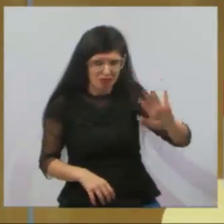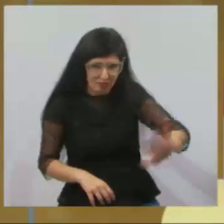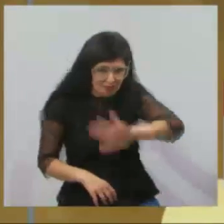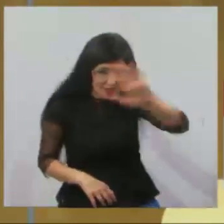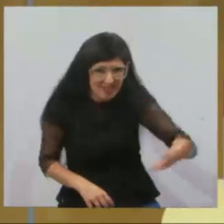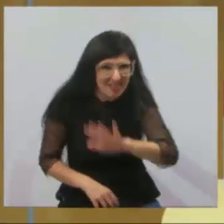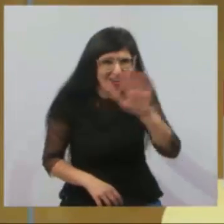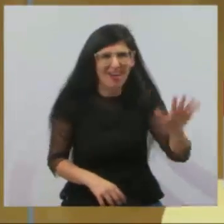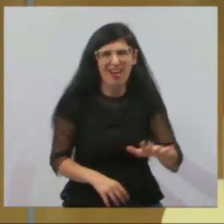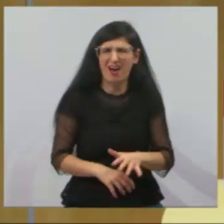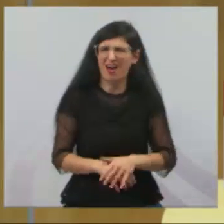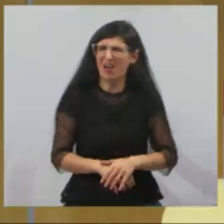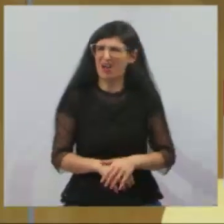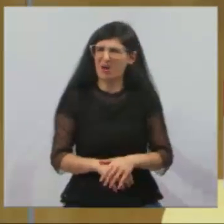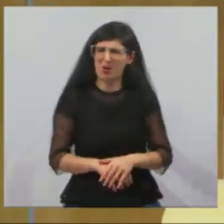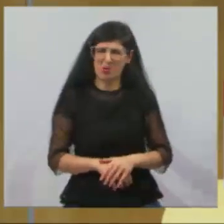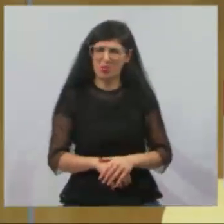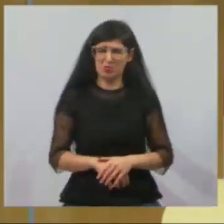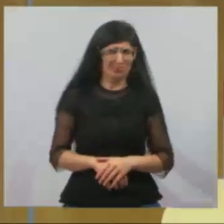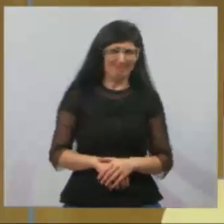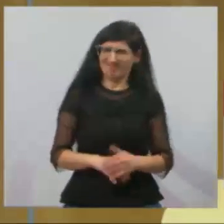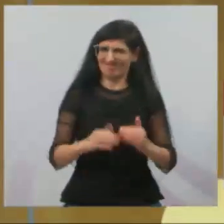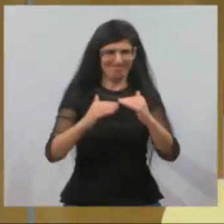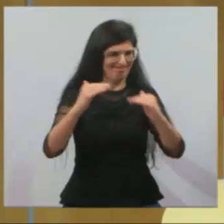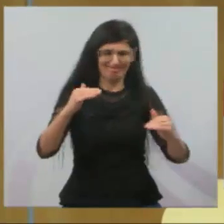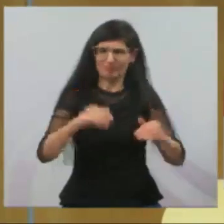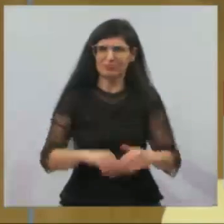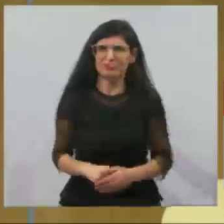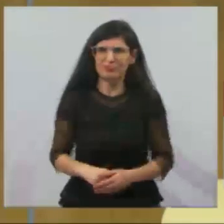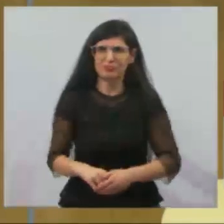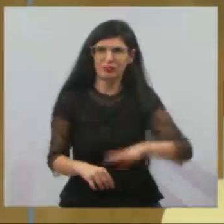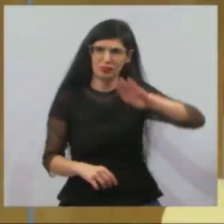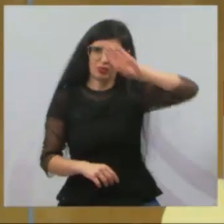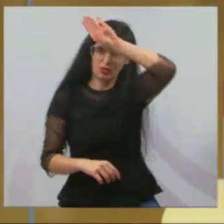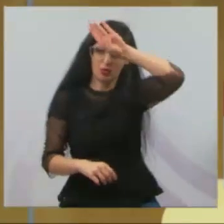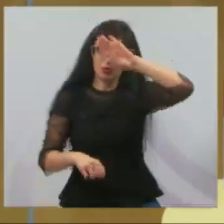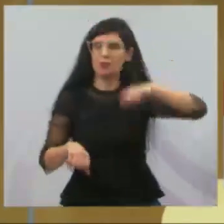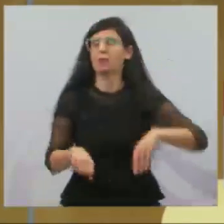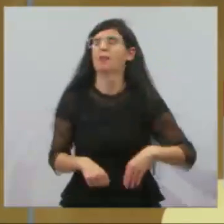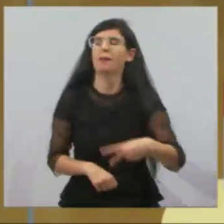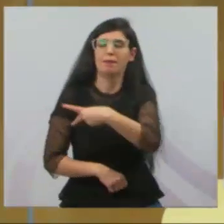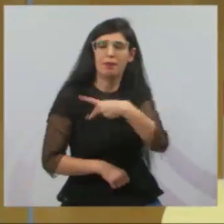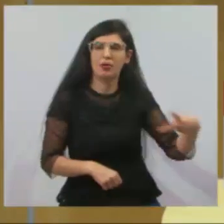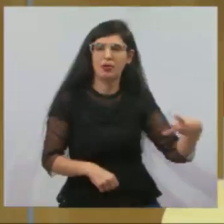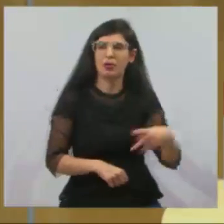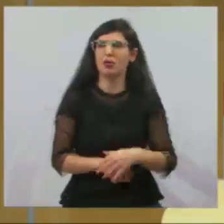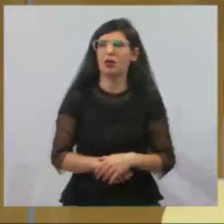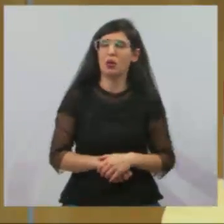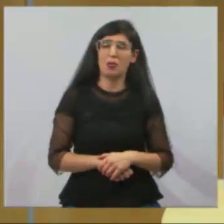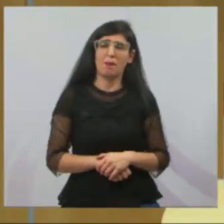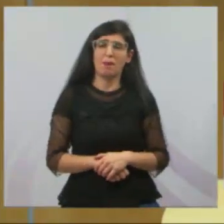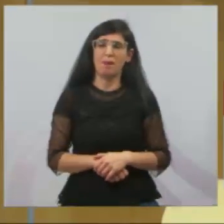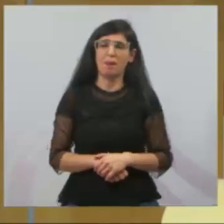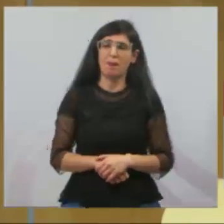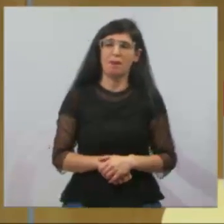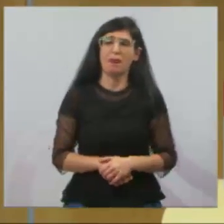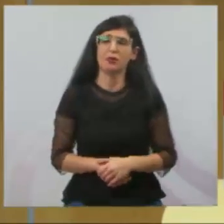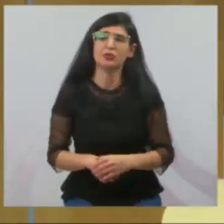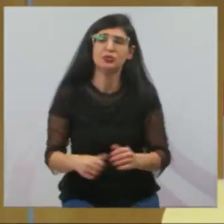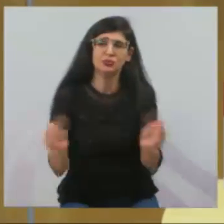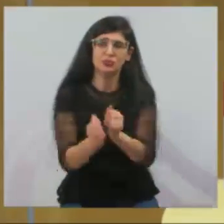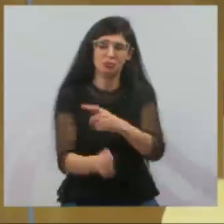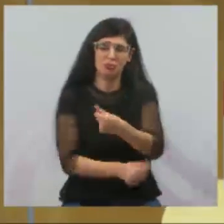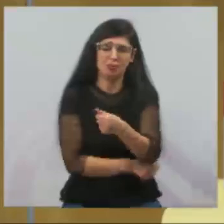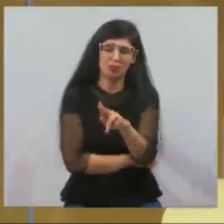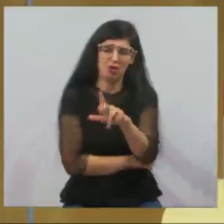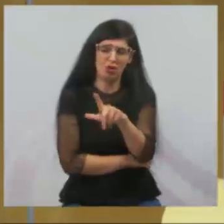nosso presidente Bolsonaro, através do seu ministro da Educação, da Economia, o Paulo Guedes, e mais ainda,